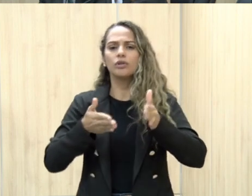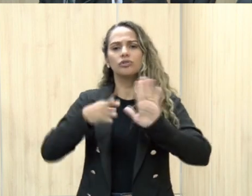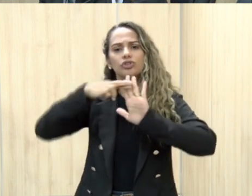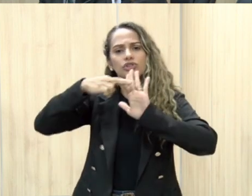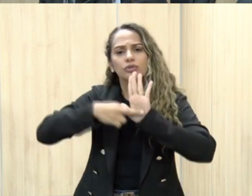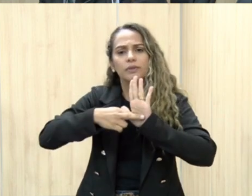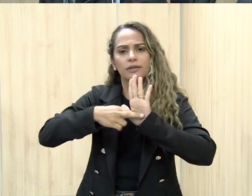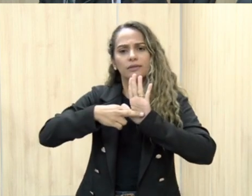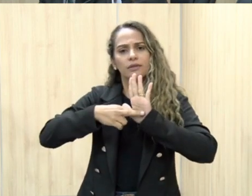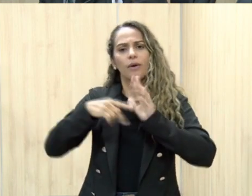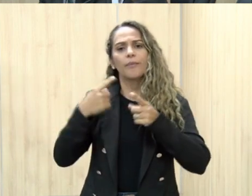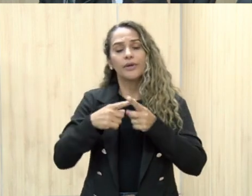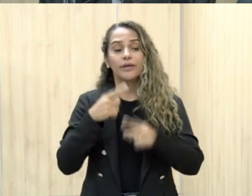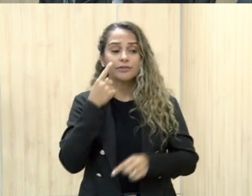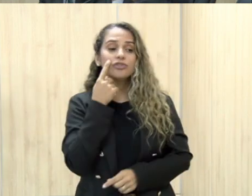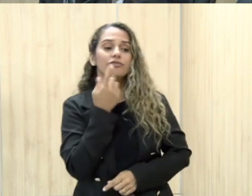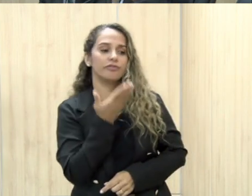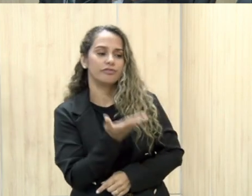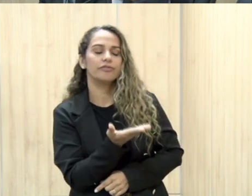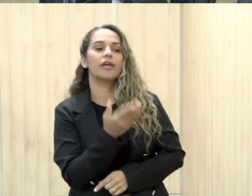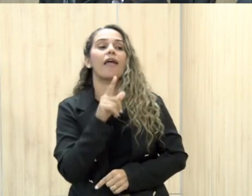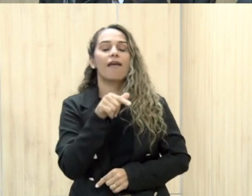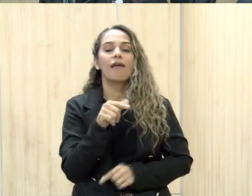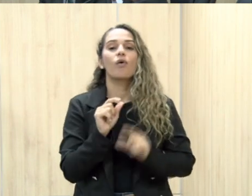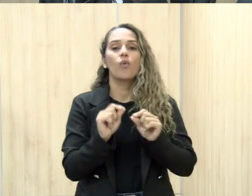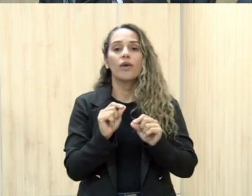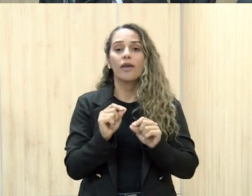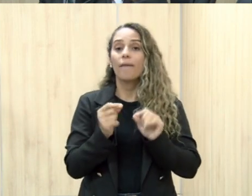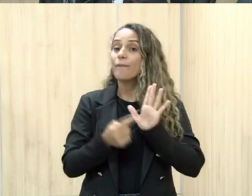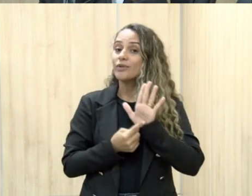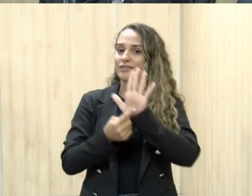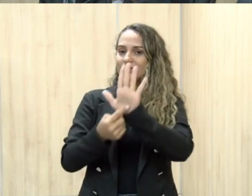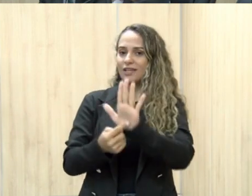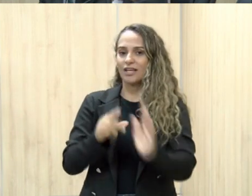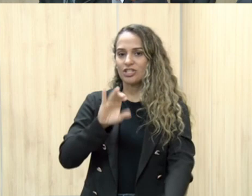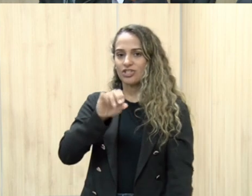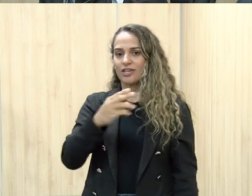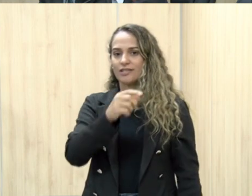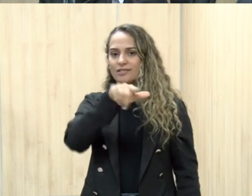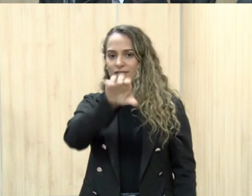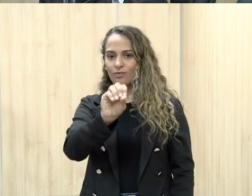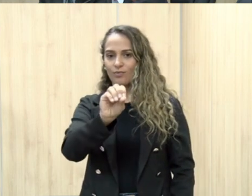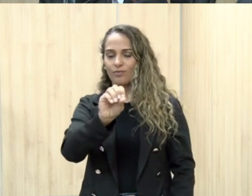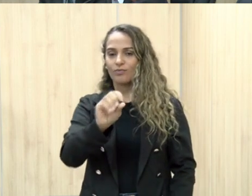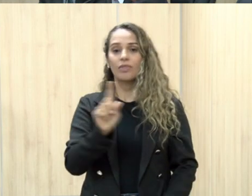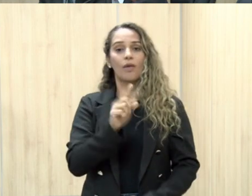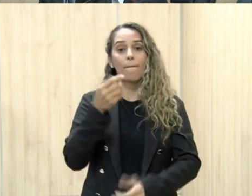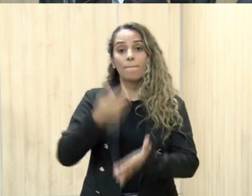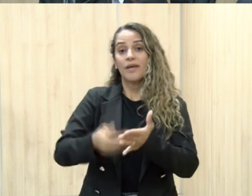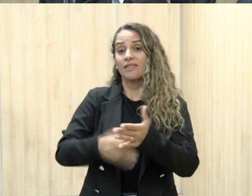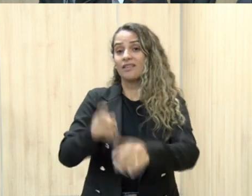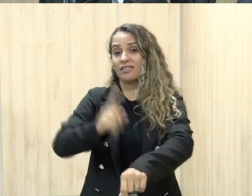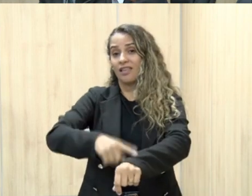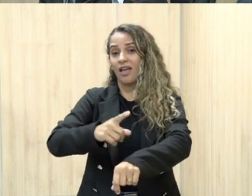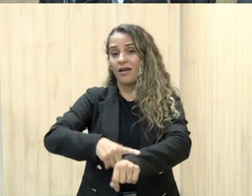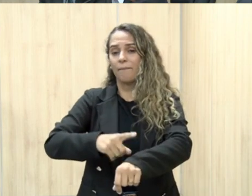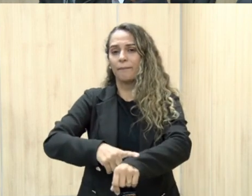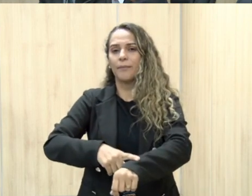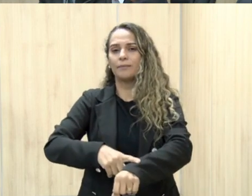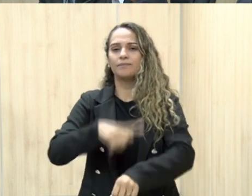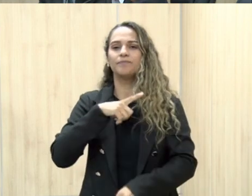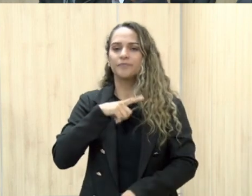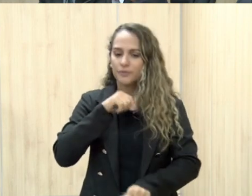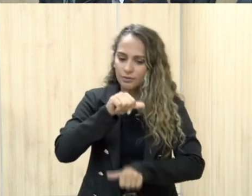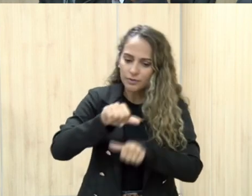a matéria é dessa natureza o caminho é indicação para a gente não perder o tempo nós estamos